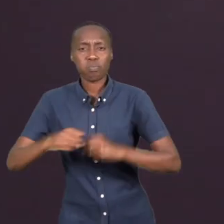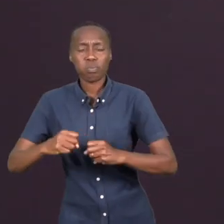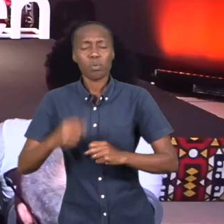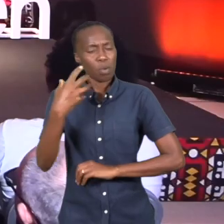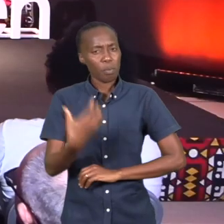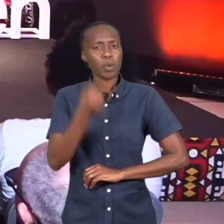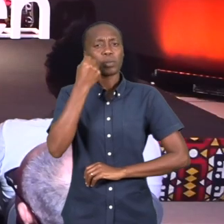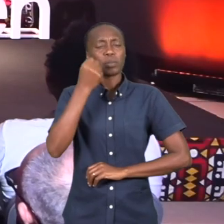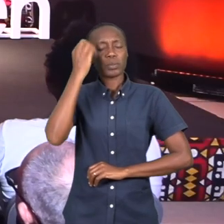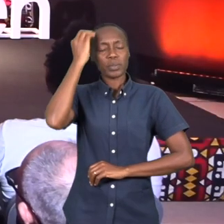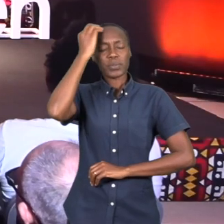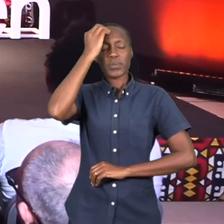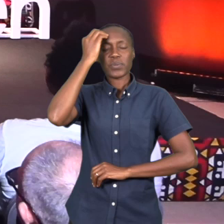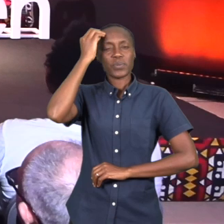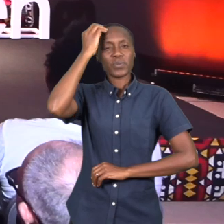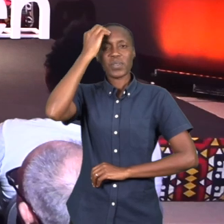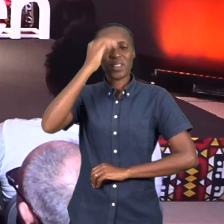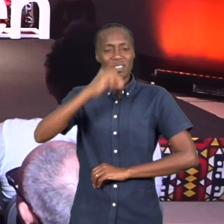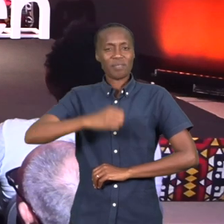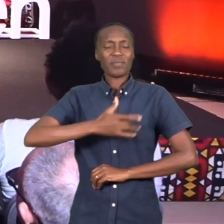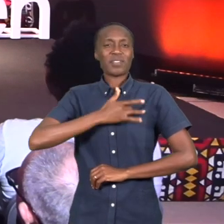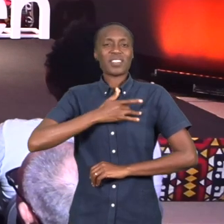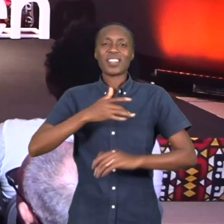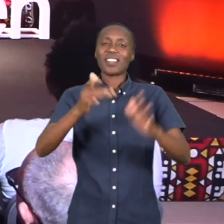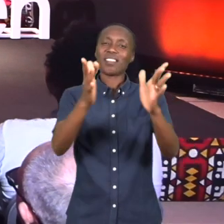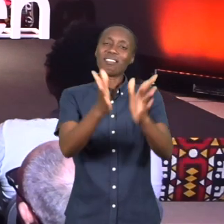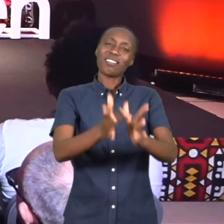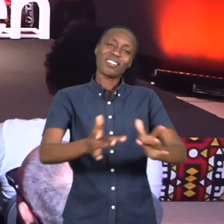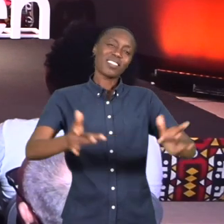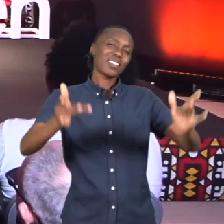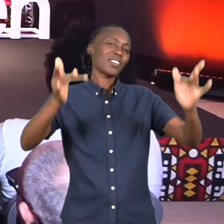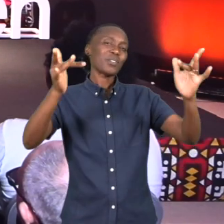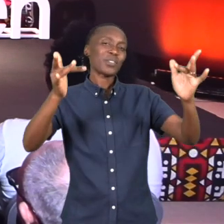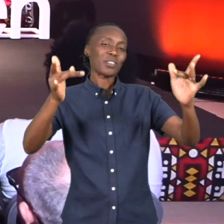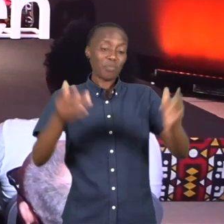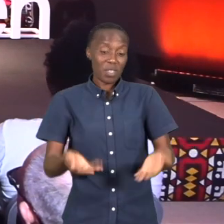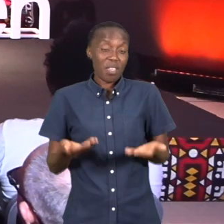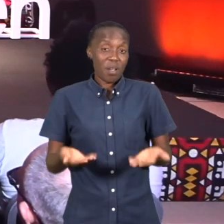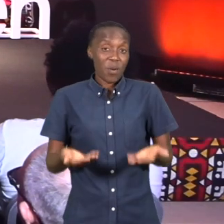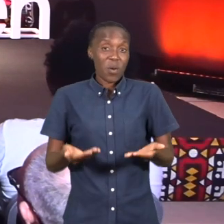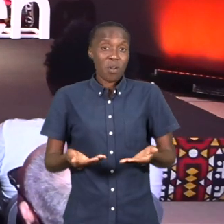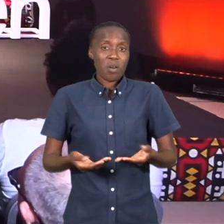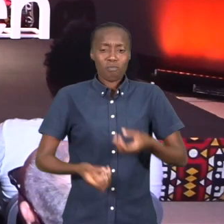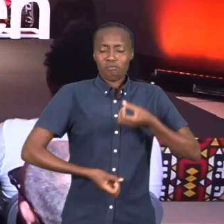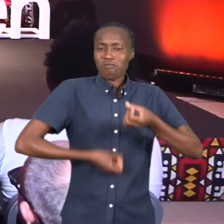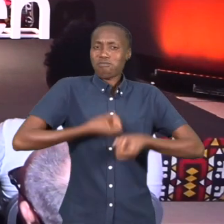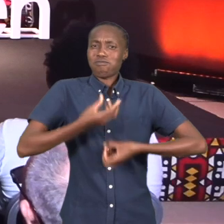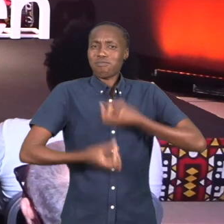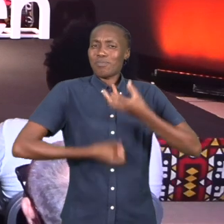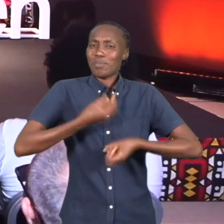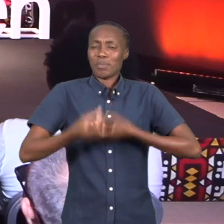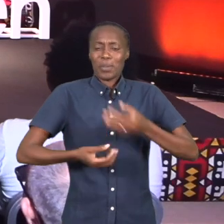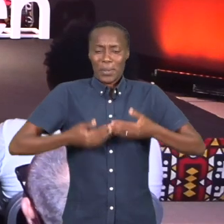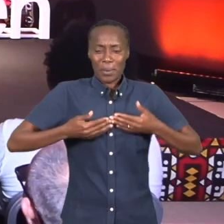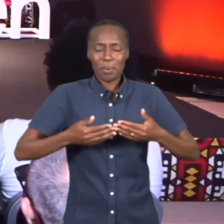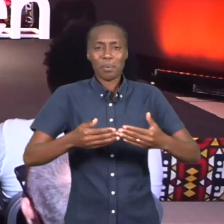e realizar. Eu me sinto livre. E sinto que posso estar neste palco hoje, a falar